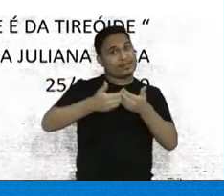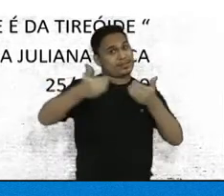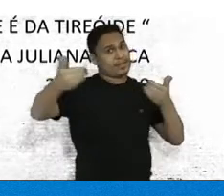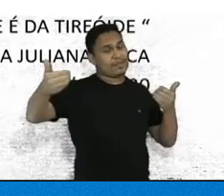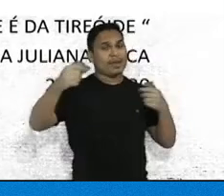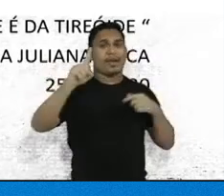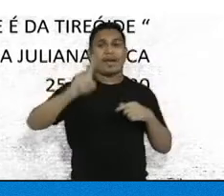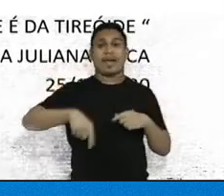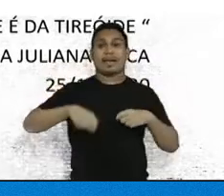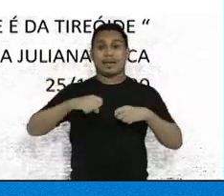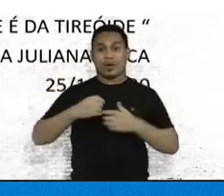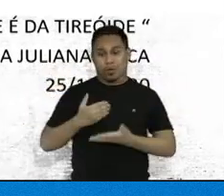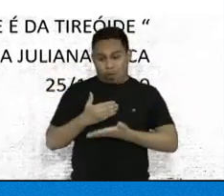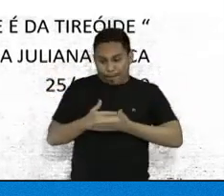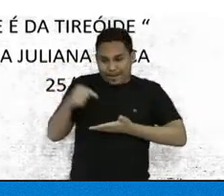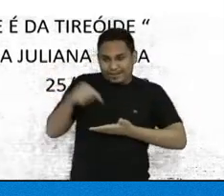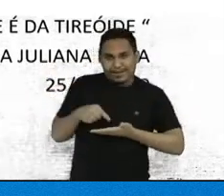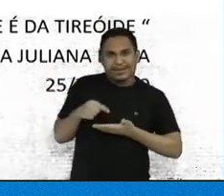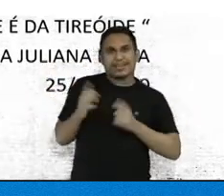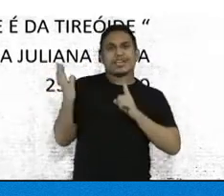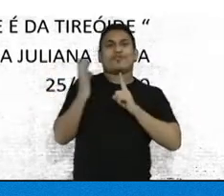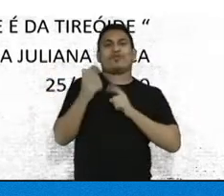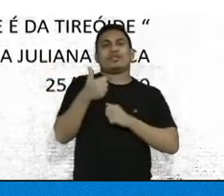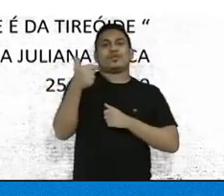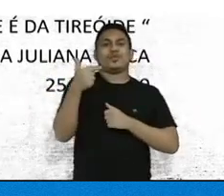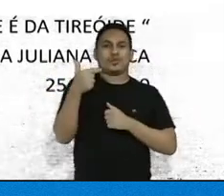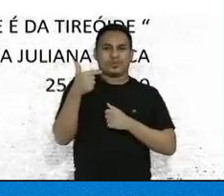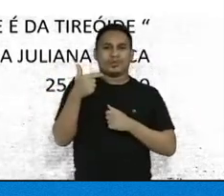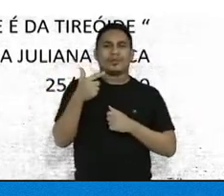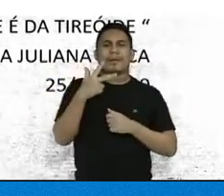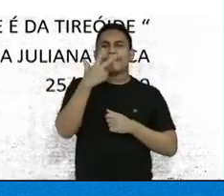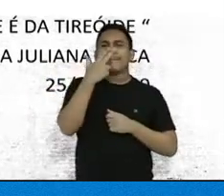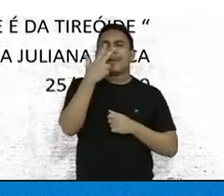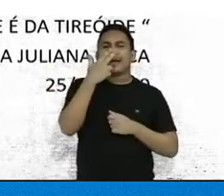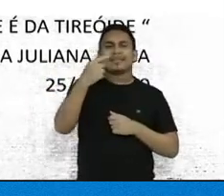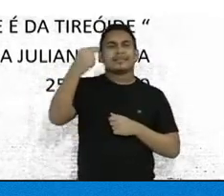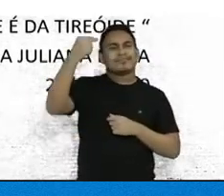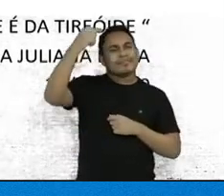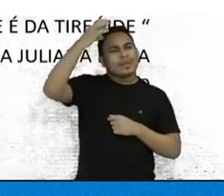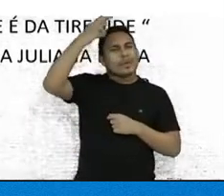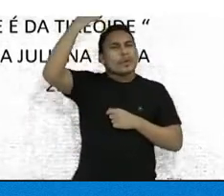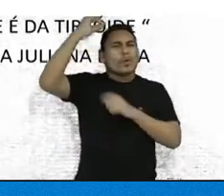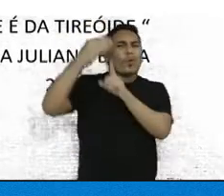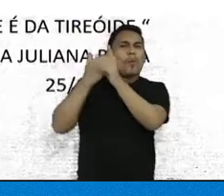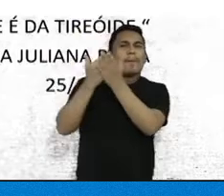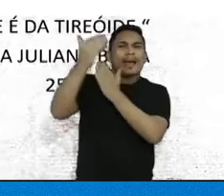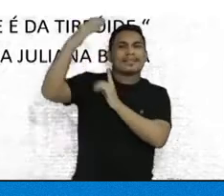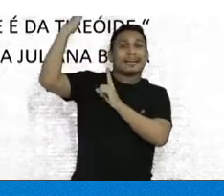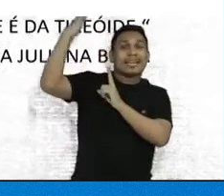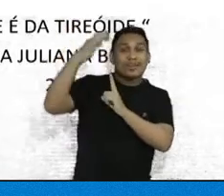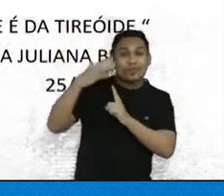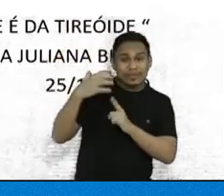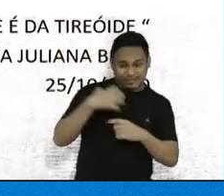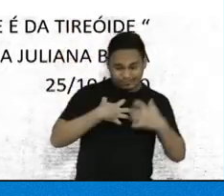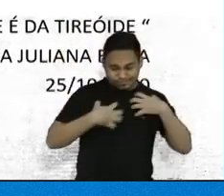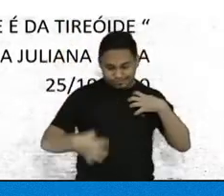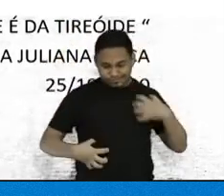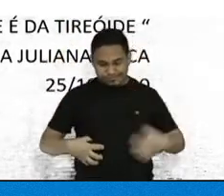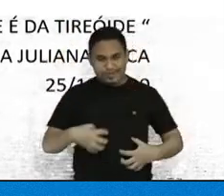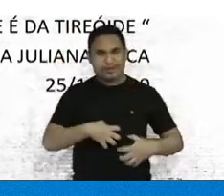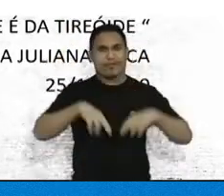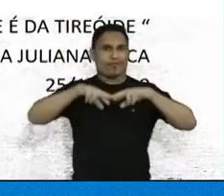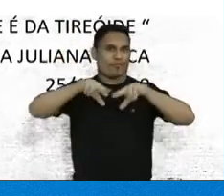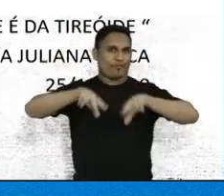comete do nosso fiozinho de cabelo até a ponta da unha lá do dedão do pé, a gente pode ter